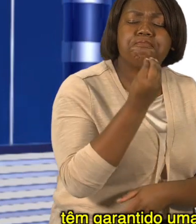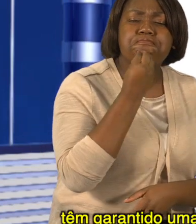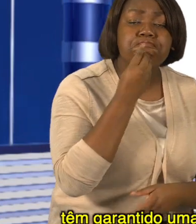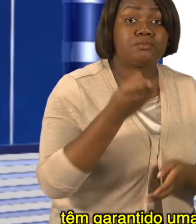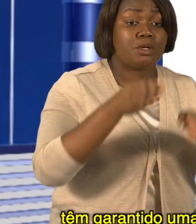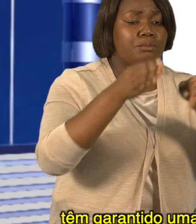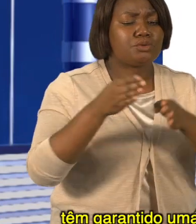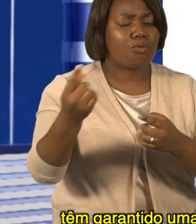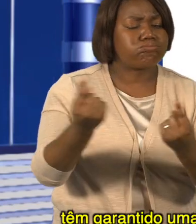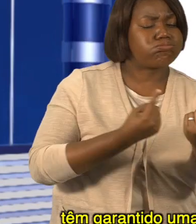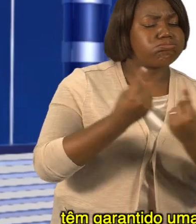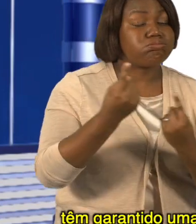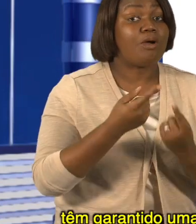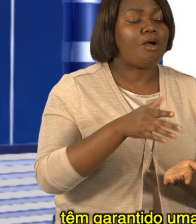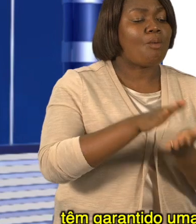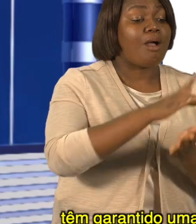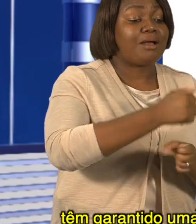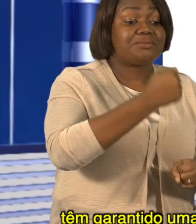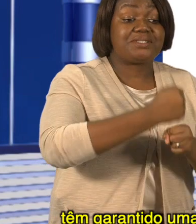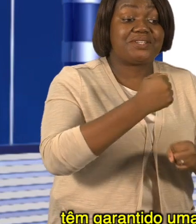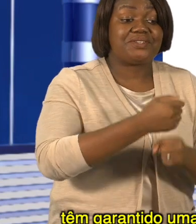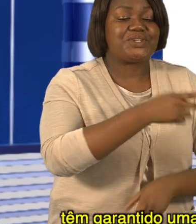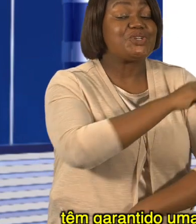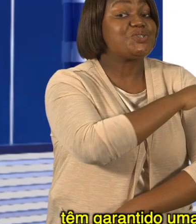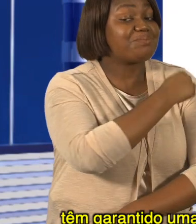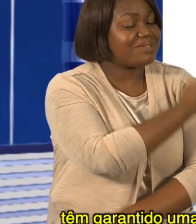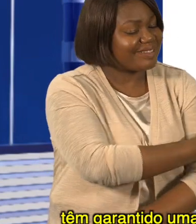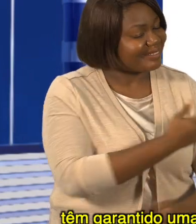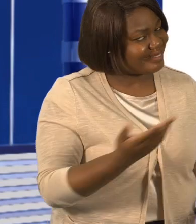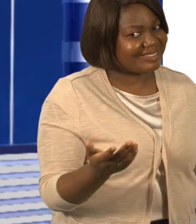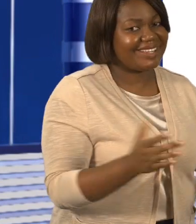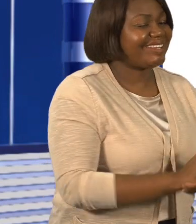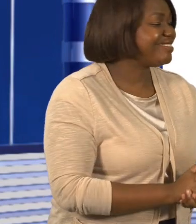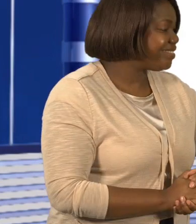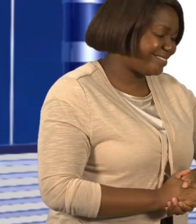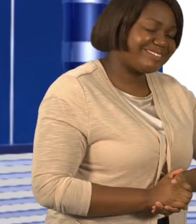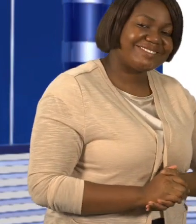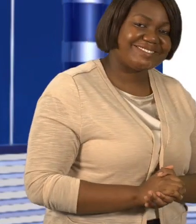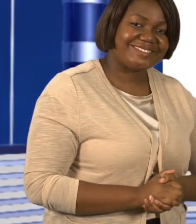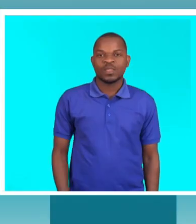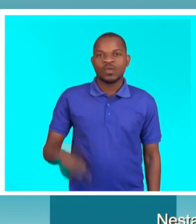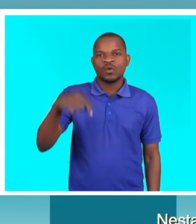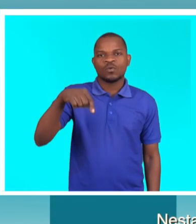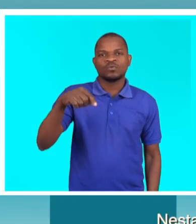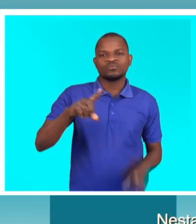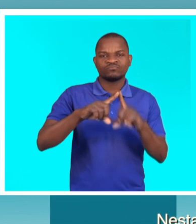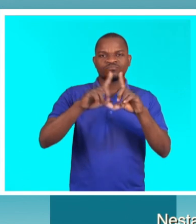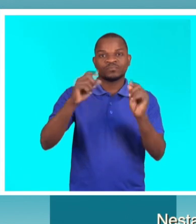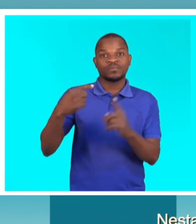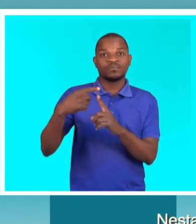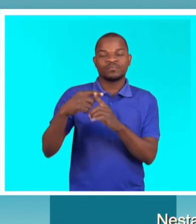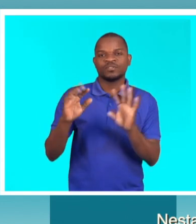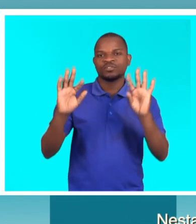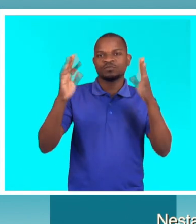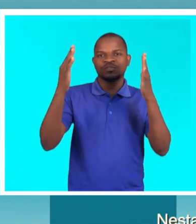uma alimentação adequada aos pacientes que procuram serviços naquela unidade hospitalar. Nesta edição